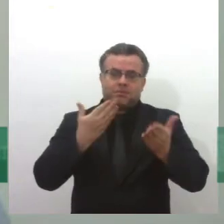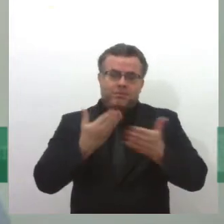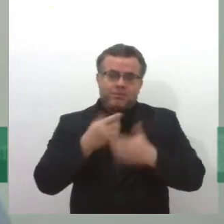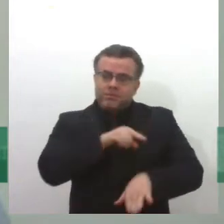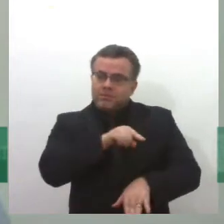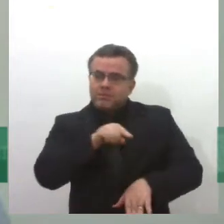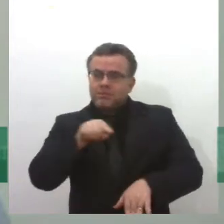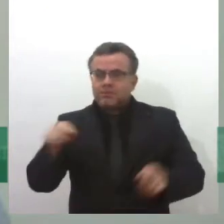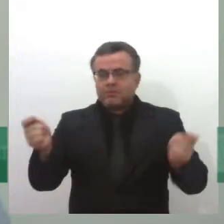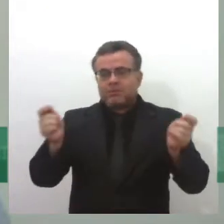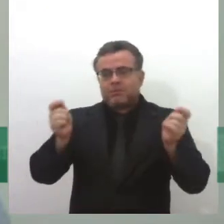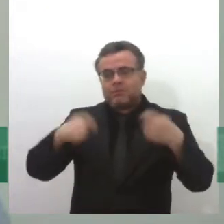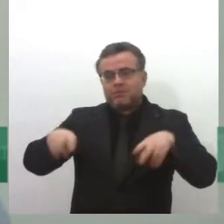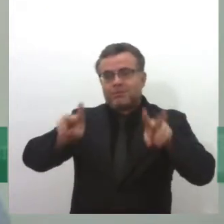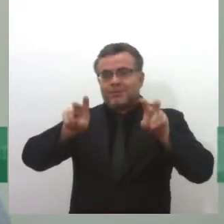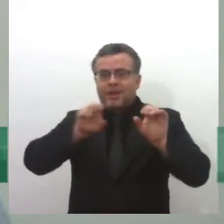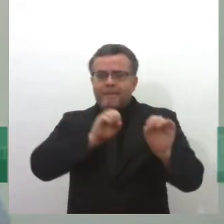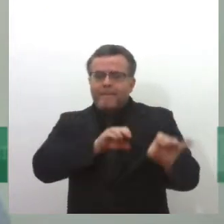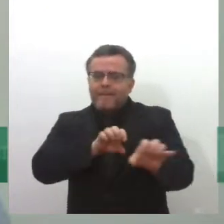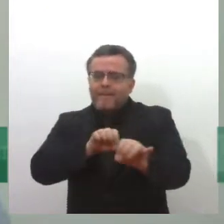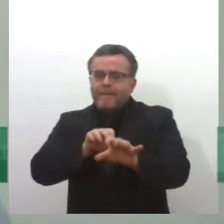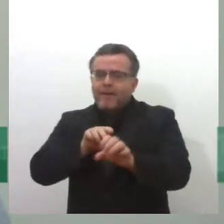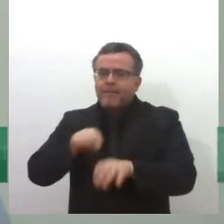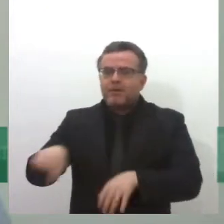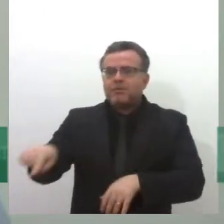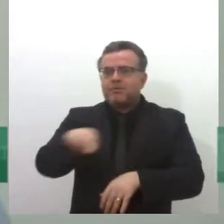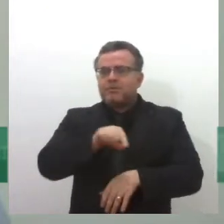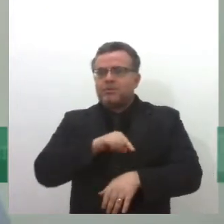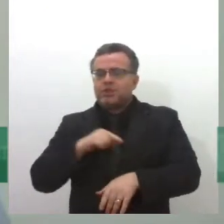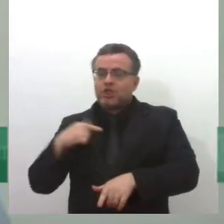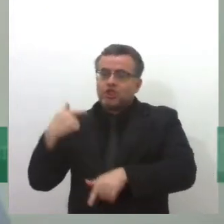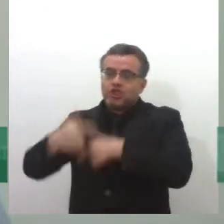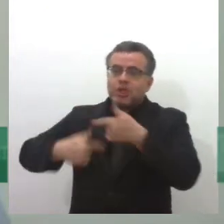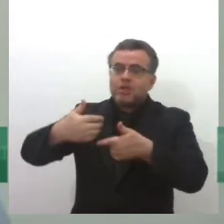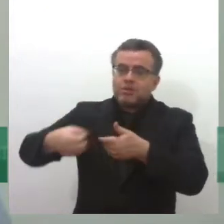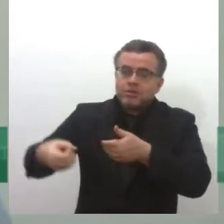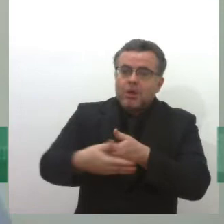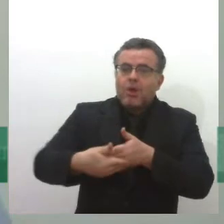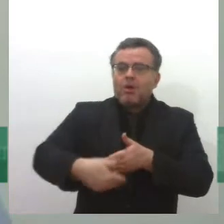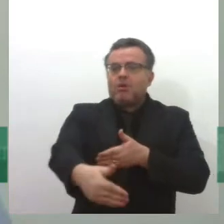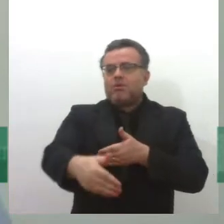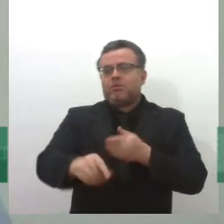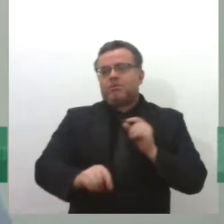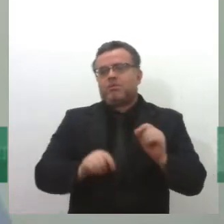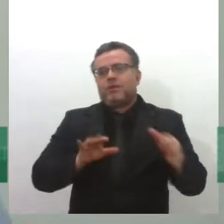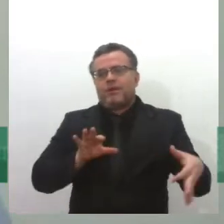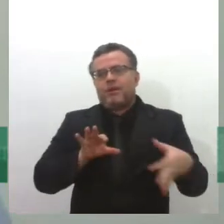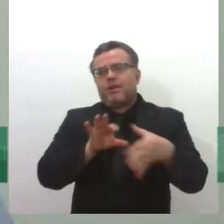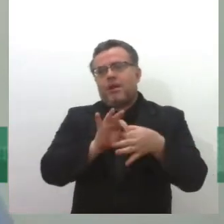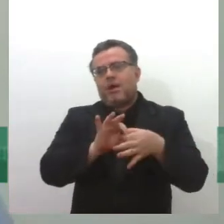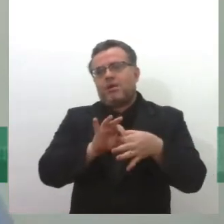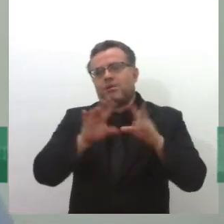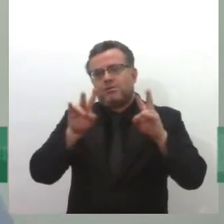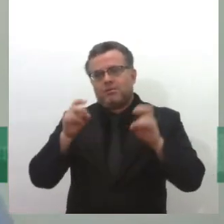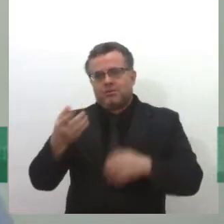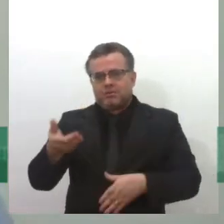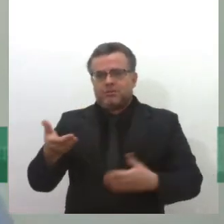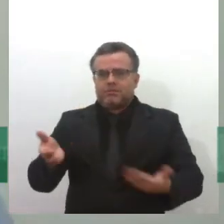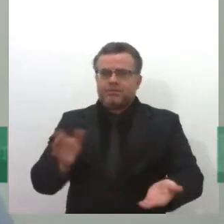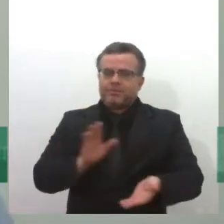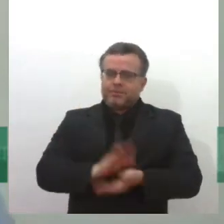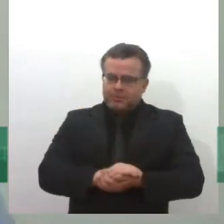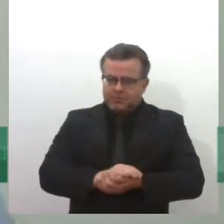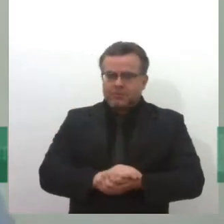trabalhar com esse tema, para que a gente possa ter uma geração, uma nova geração, mais voltada para essa questão. O senador